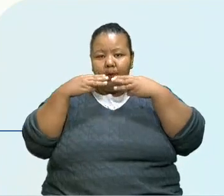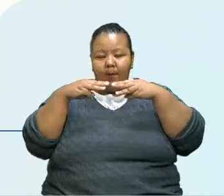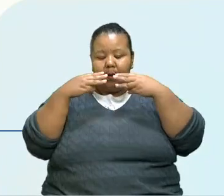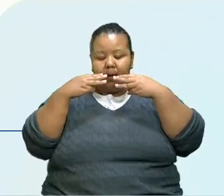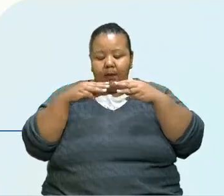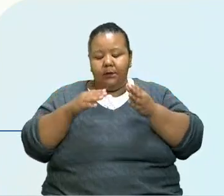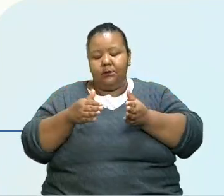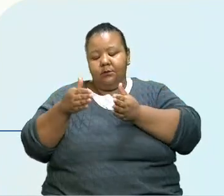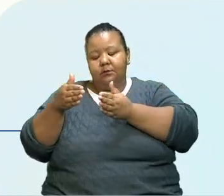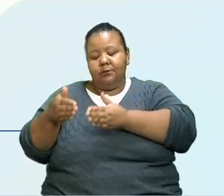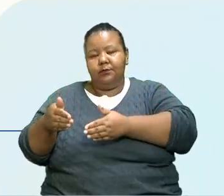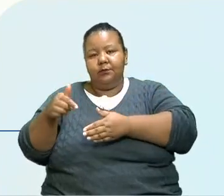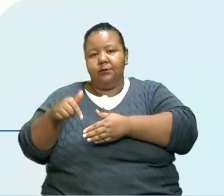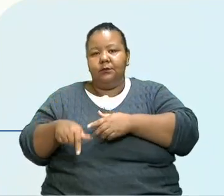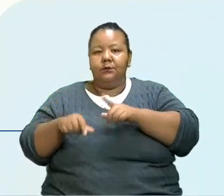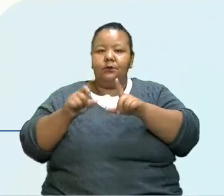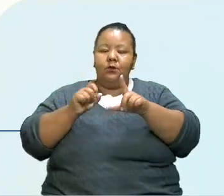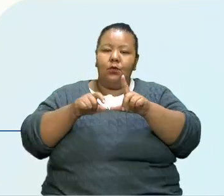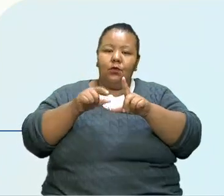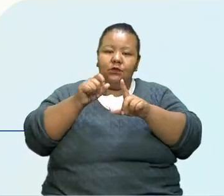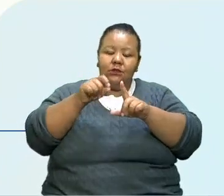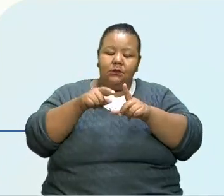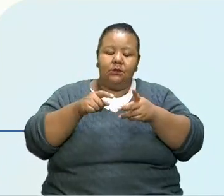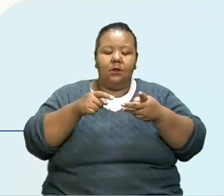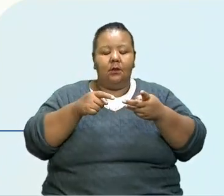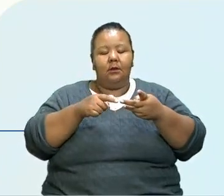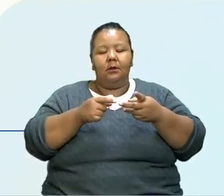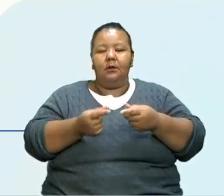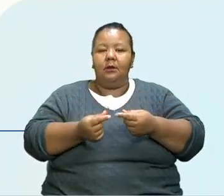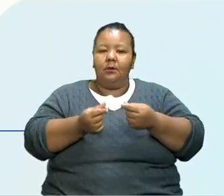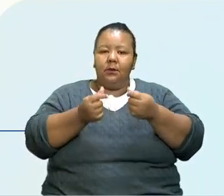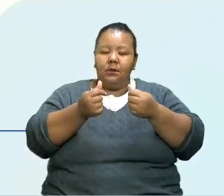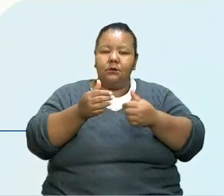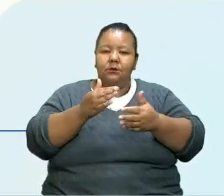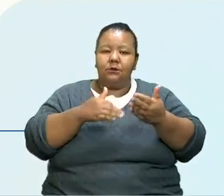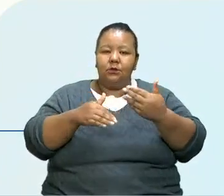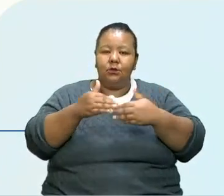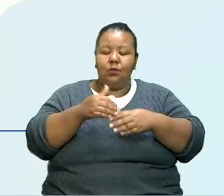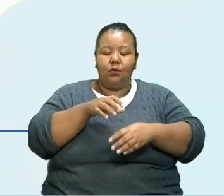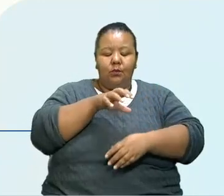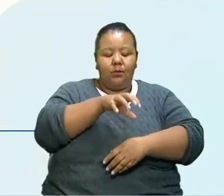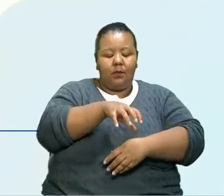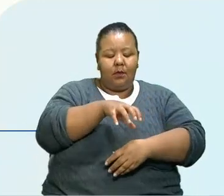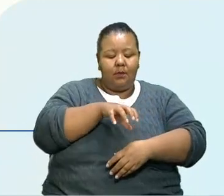estou podendo falar da logística, de finanças. Então, todos os departamentos